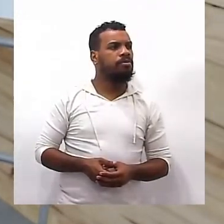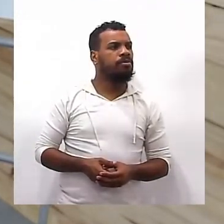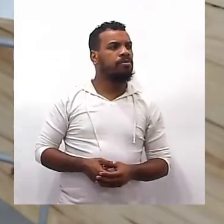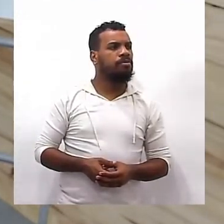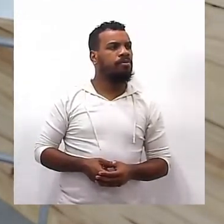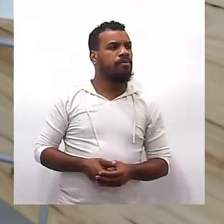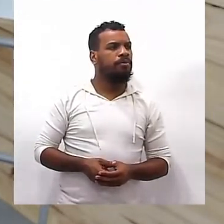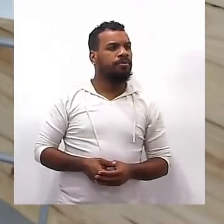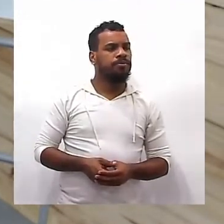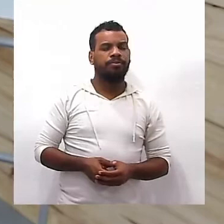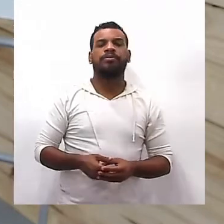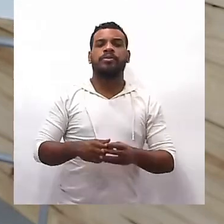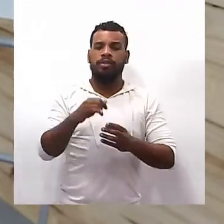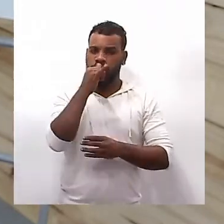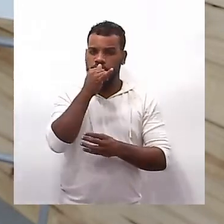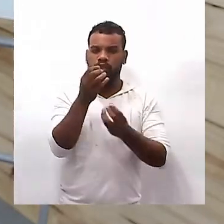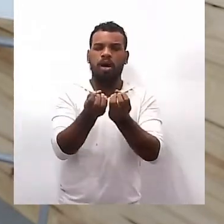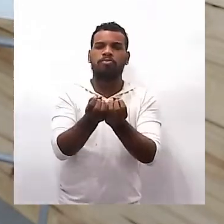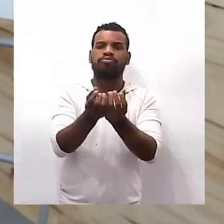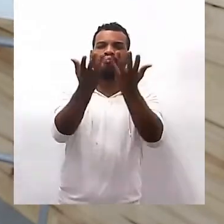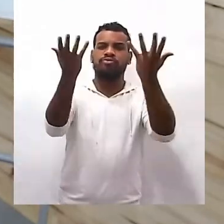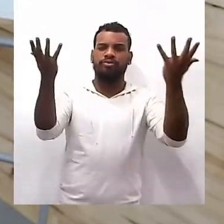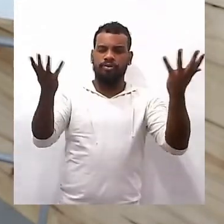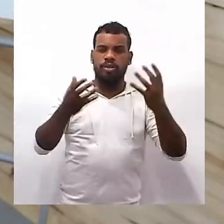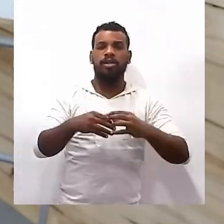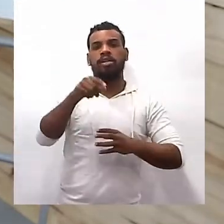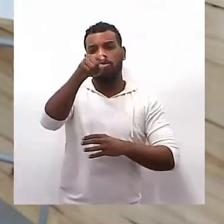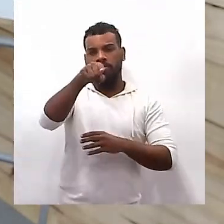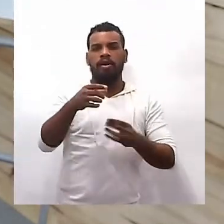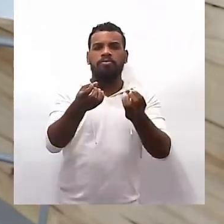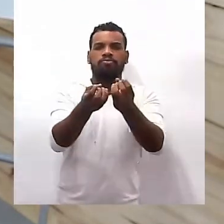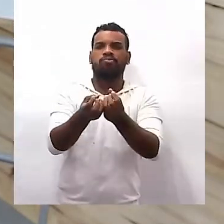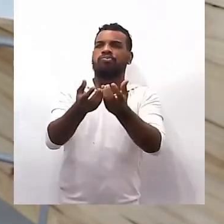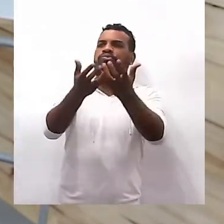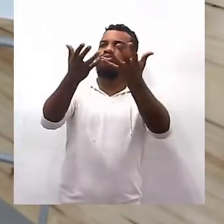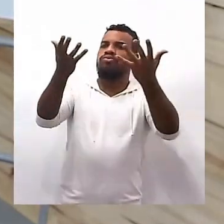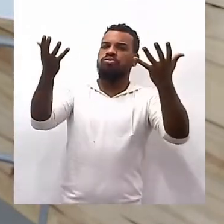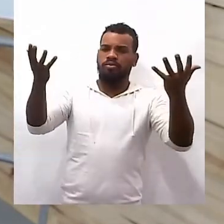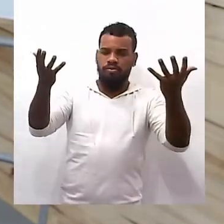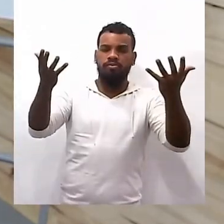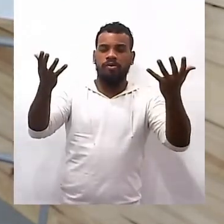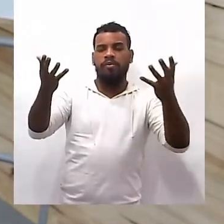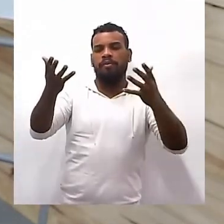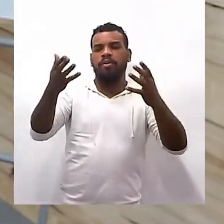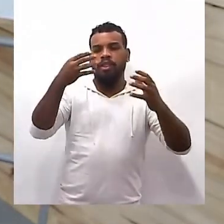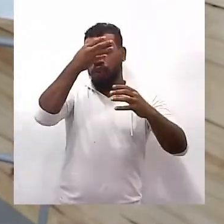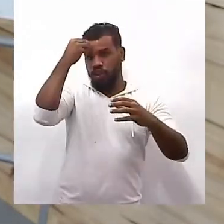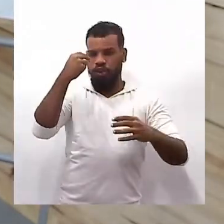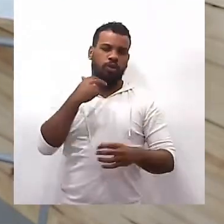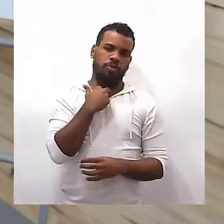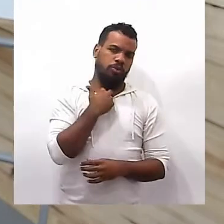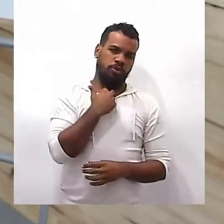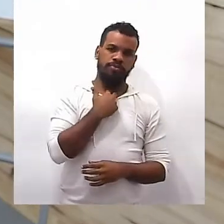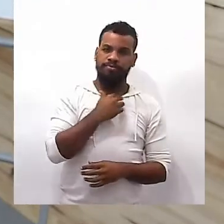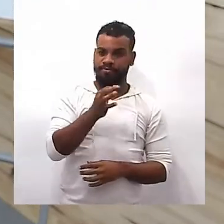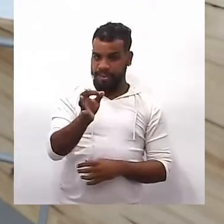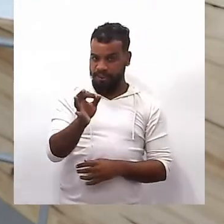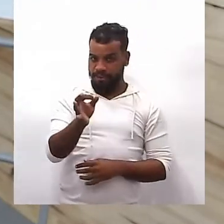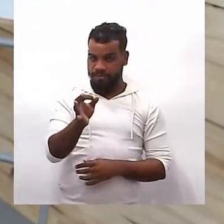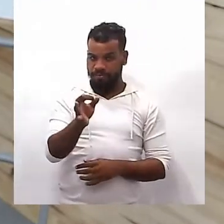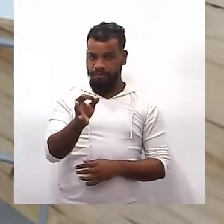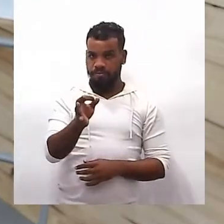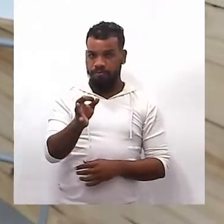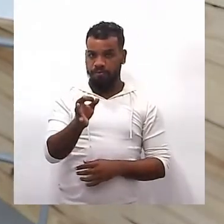É porque você vai ter liberação de energia, tá? Você vai liberar energia no processo exotérmico. A gente não pode esquecer disso. Beleza? E